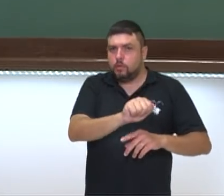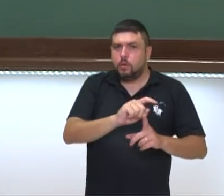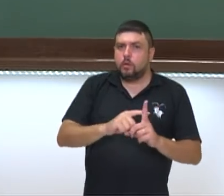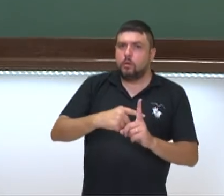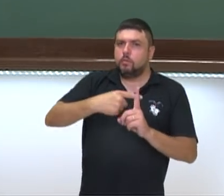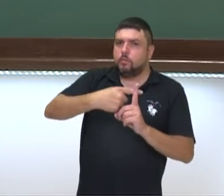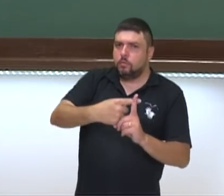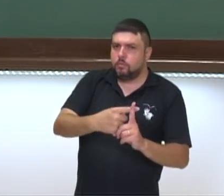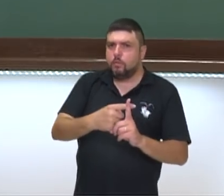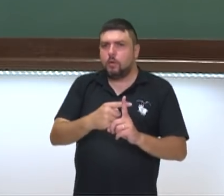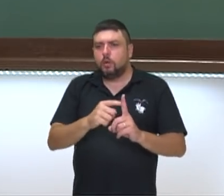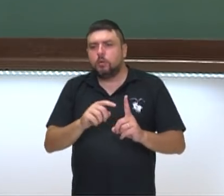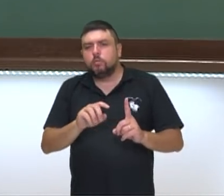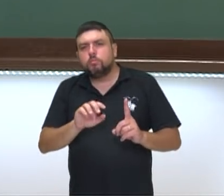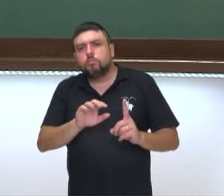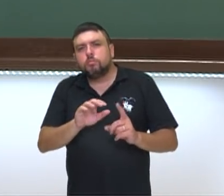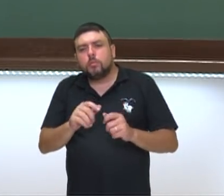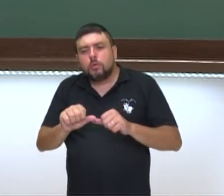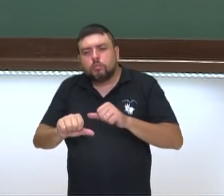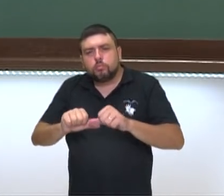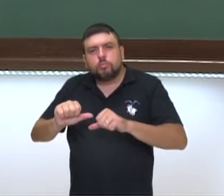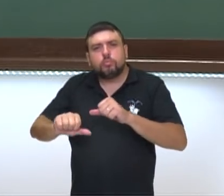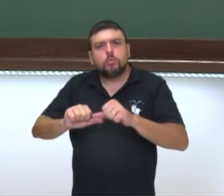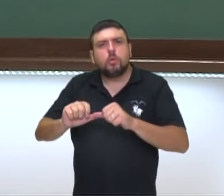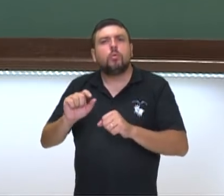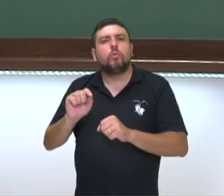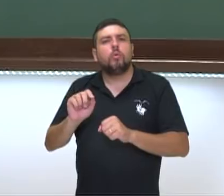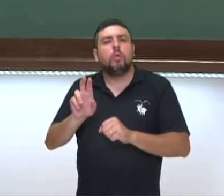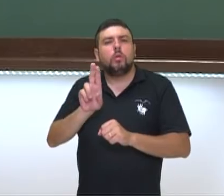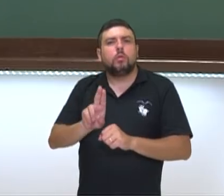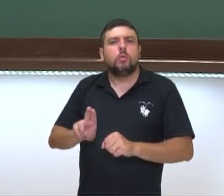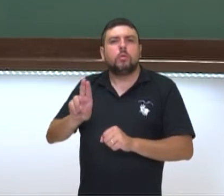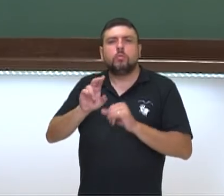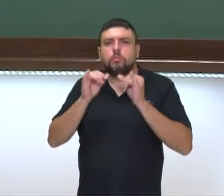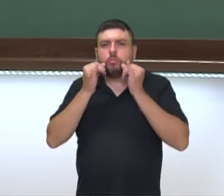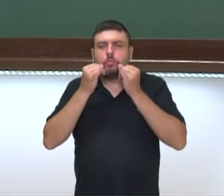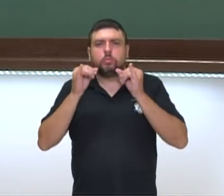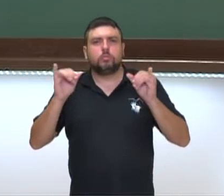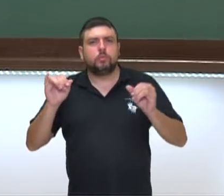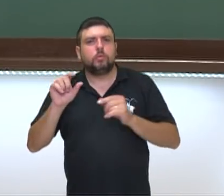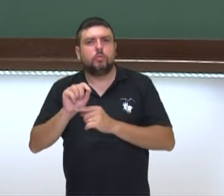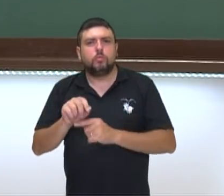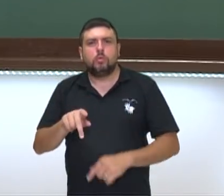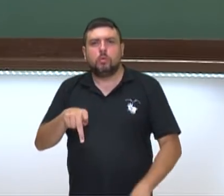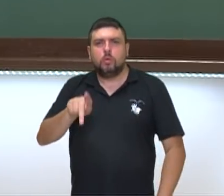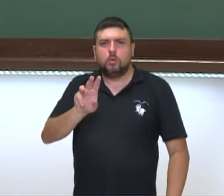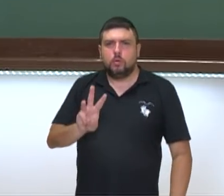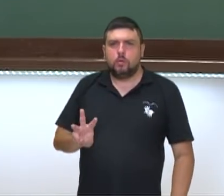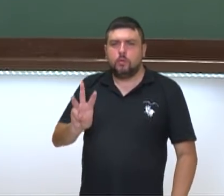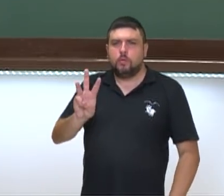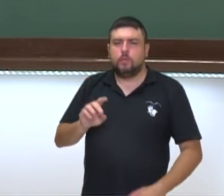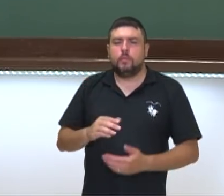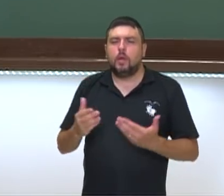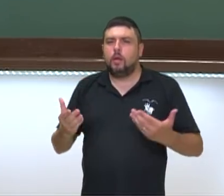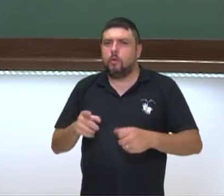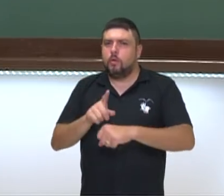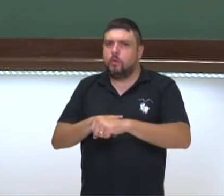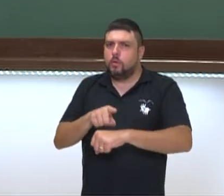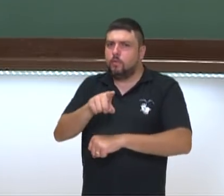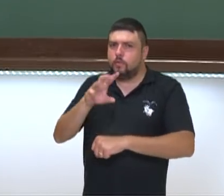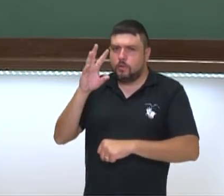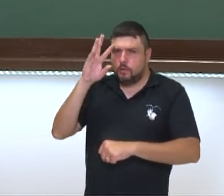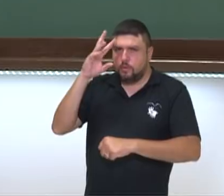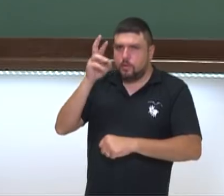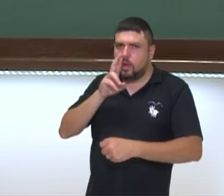variável, que é cobrada por a unidade elétrica, no caso é o quilowatt-hora. Um tempinho para vocês resolverem